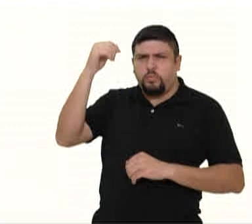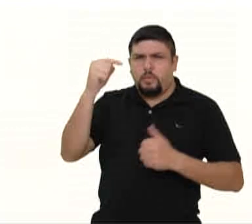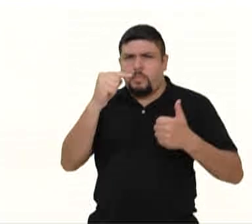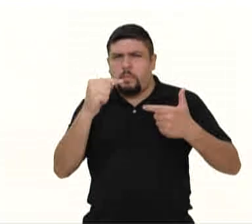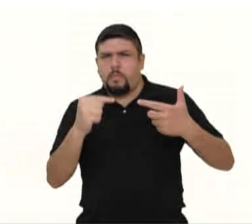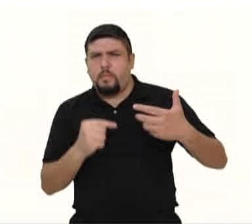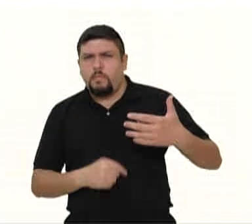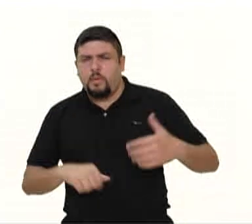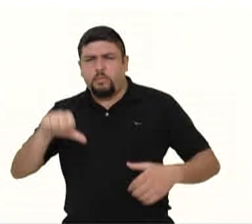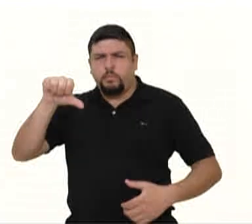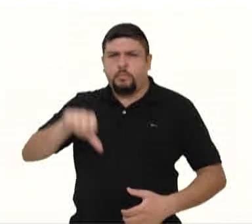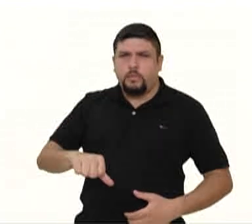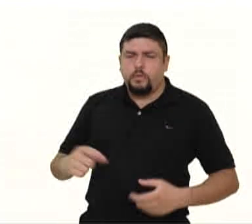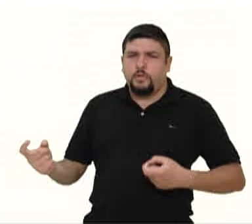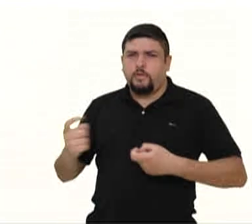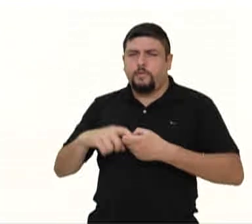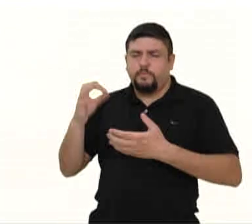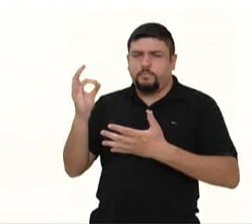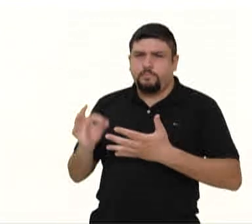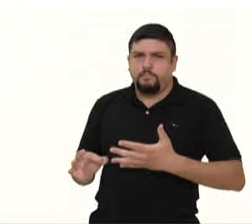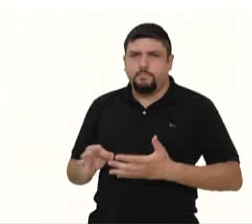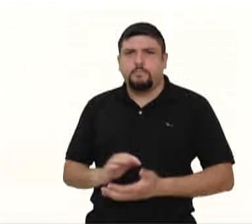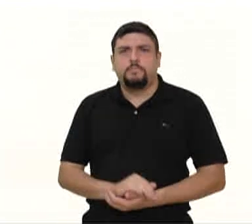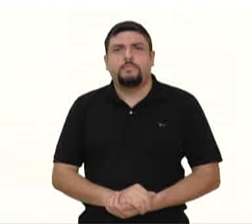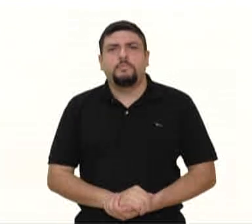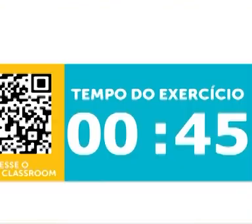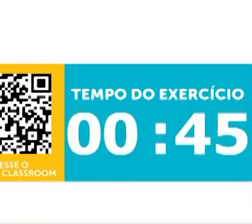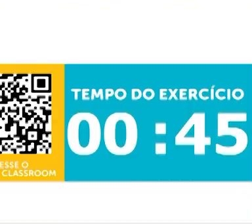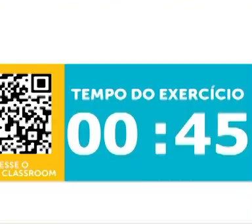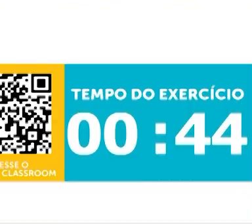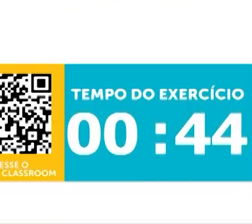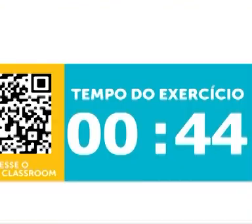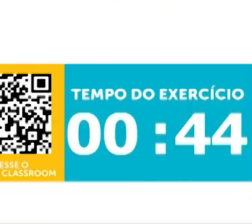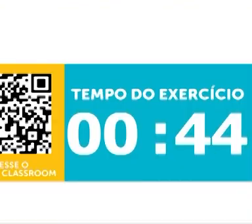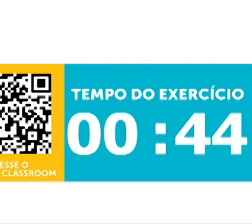fracassos. Já voltamos aí com a correção, ok?